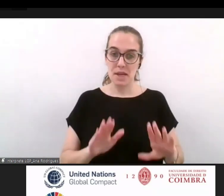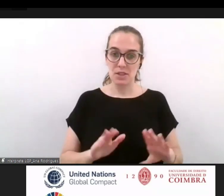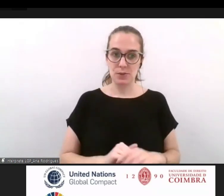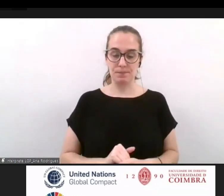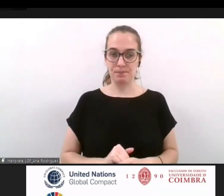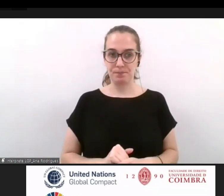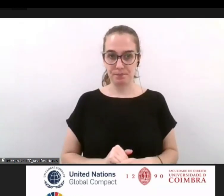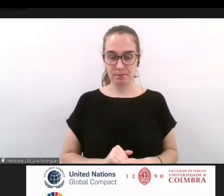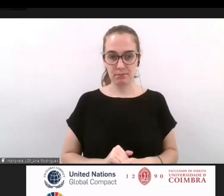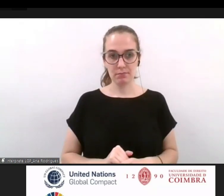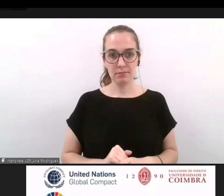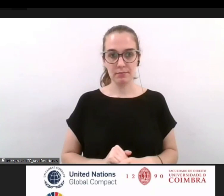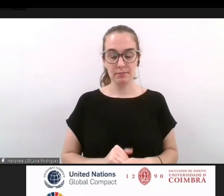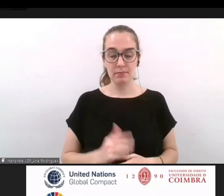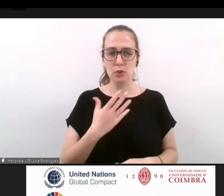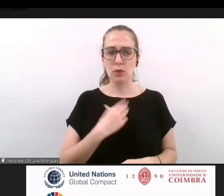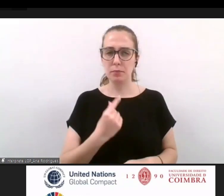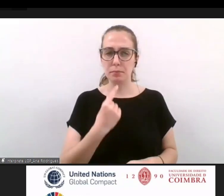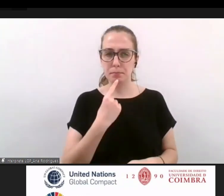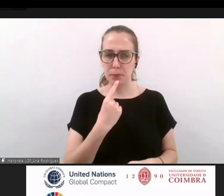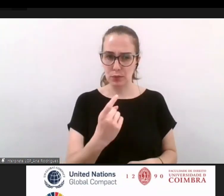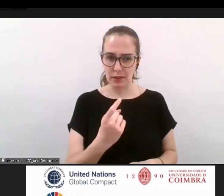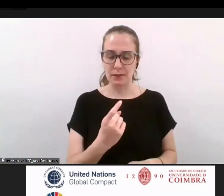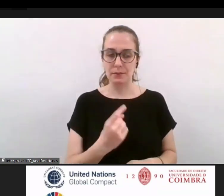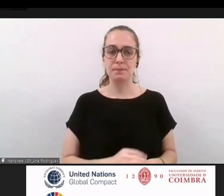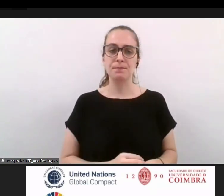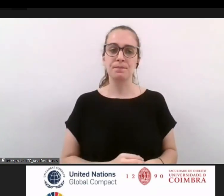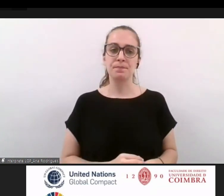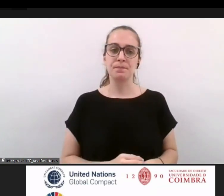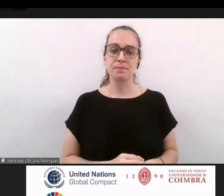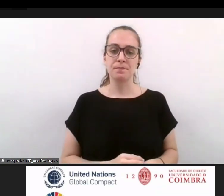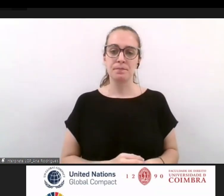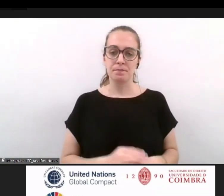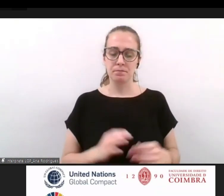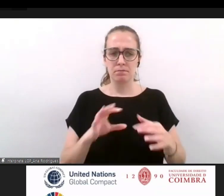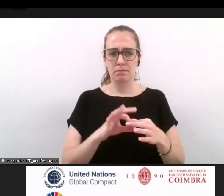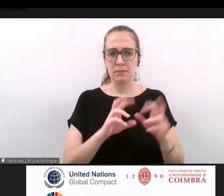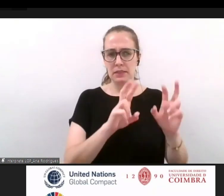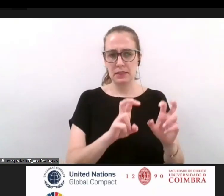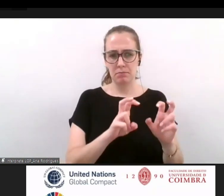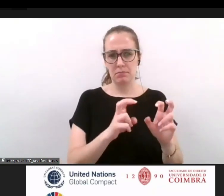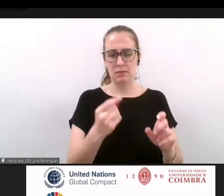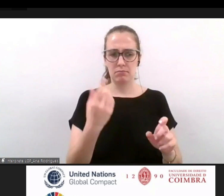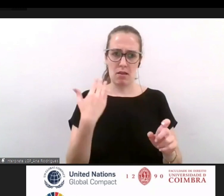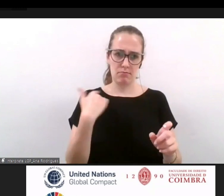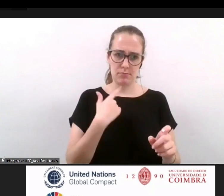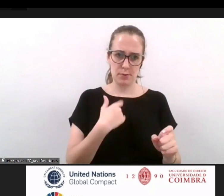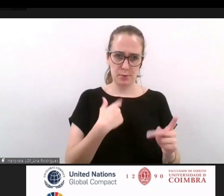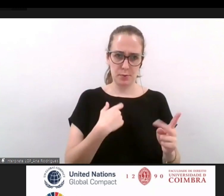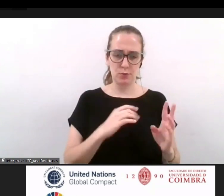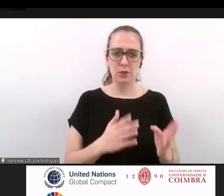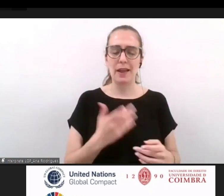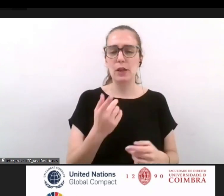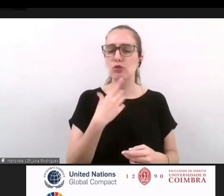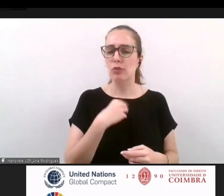mas aquilo que eu gostaria de vos perguntar, e tem a ver aqui com questões que nos foram colocadas, é como é